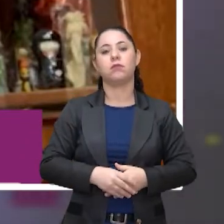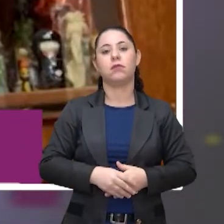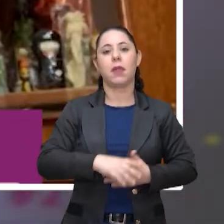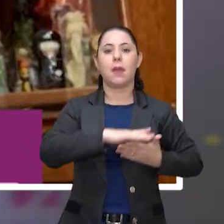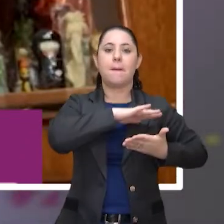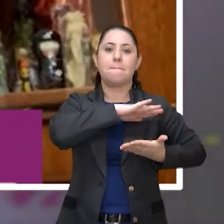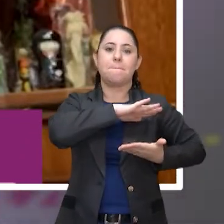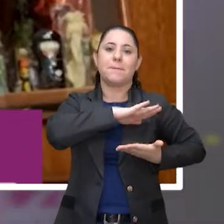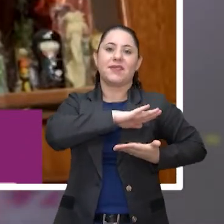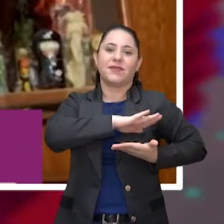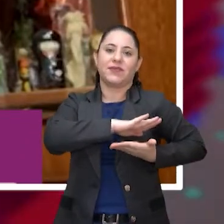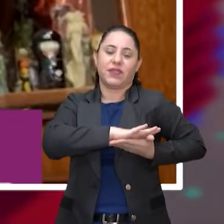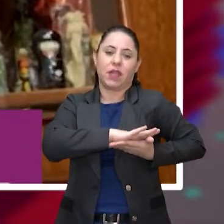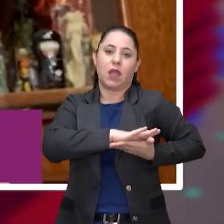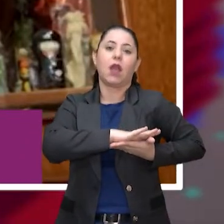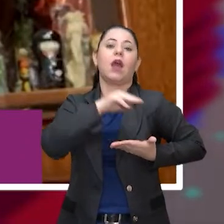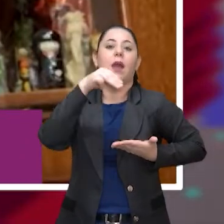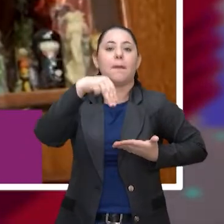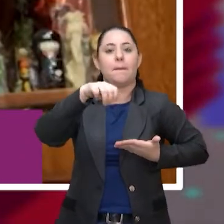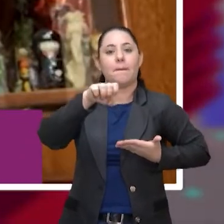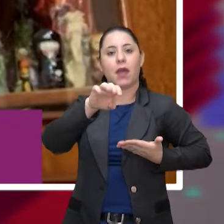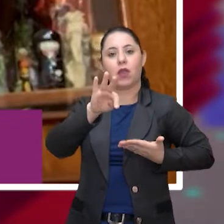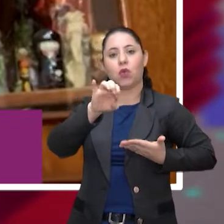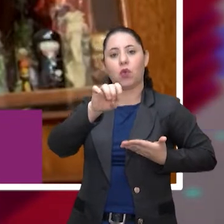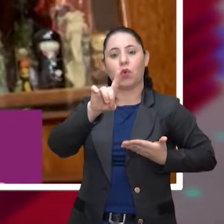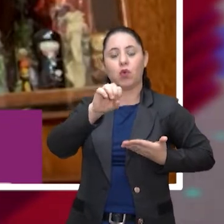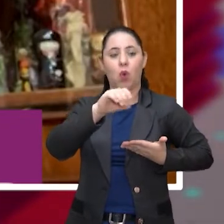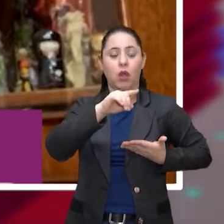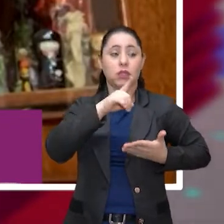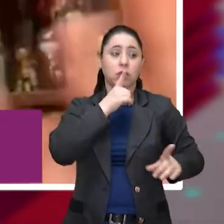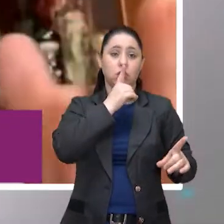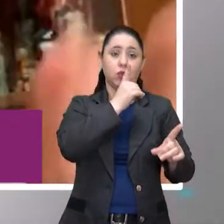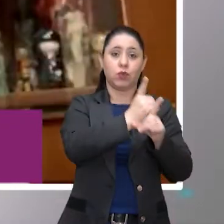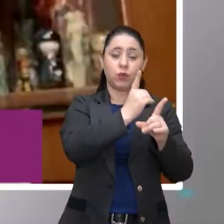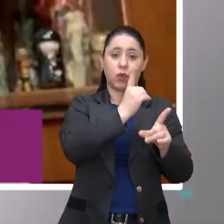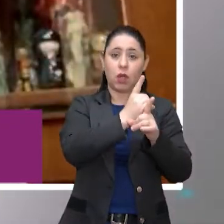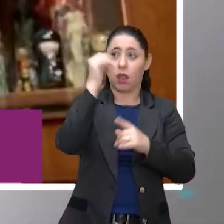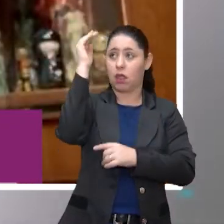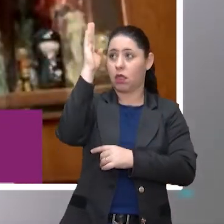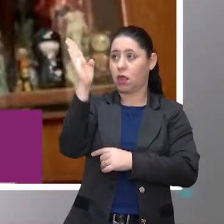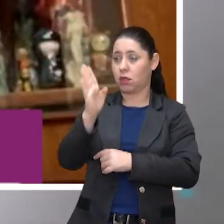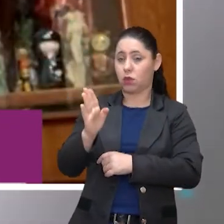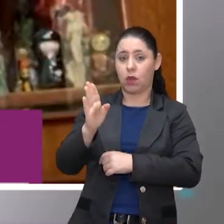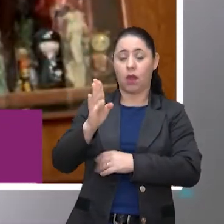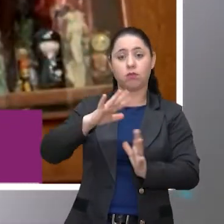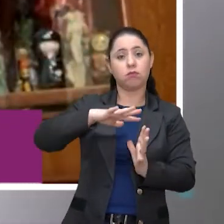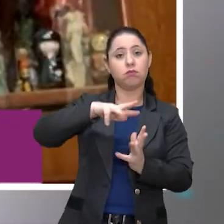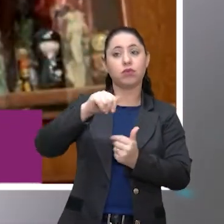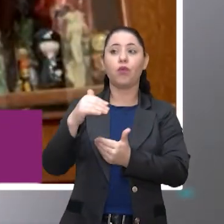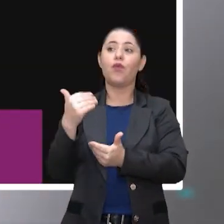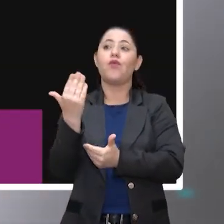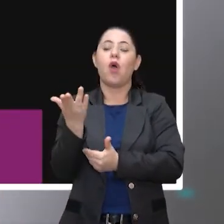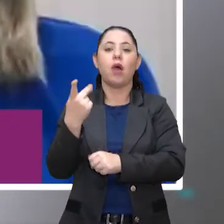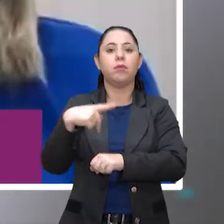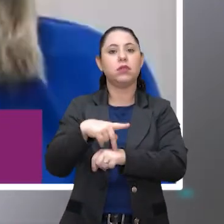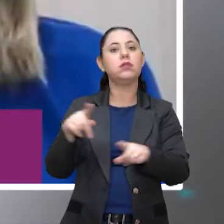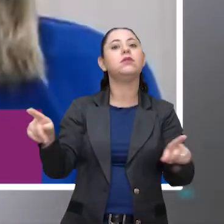a mamografia. Esse é o método de rastreamento tanto nacional quanto